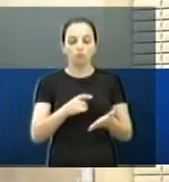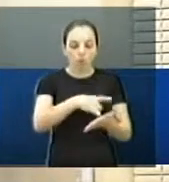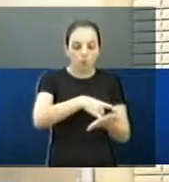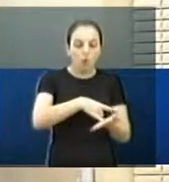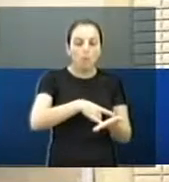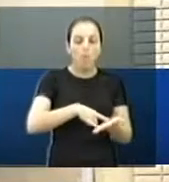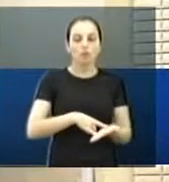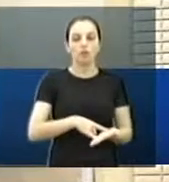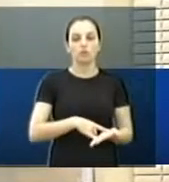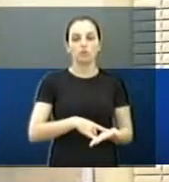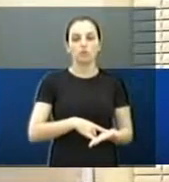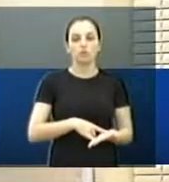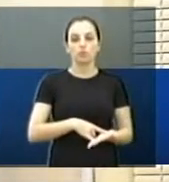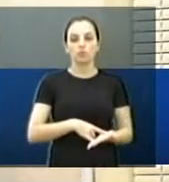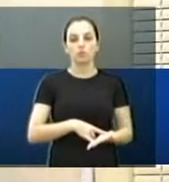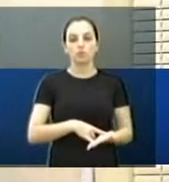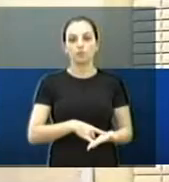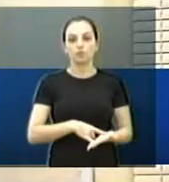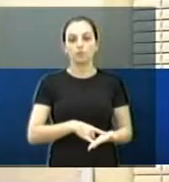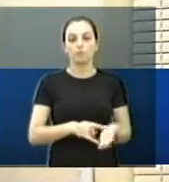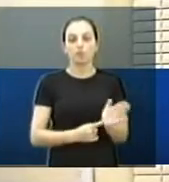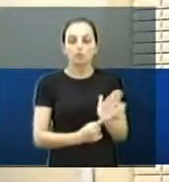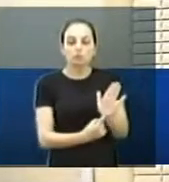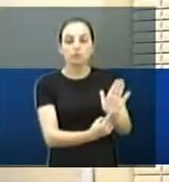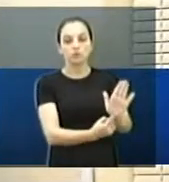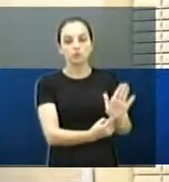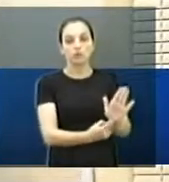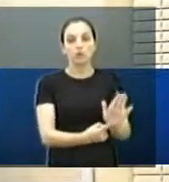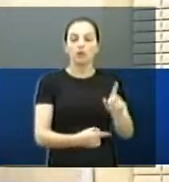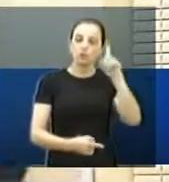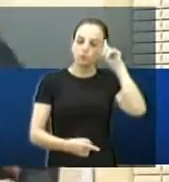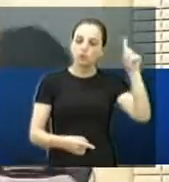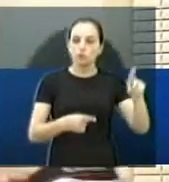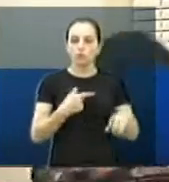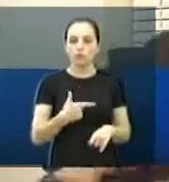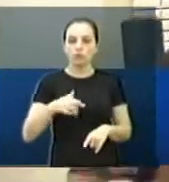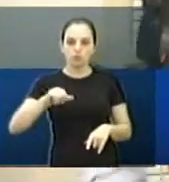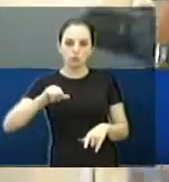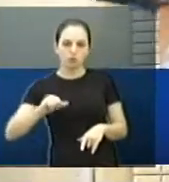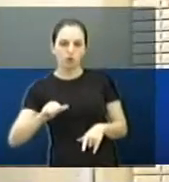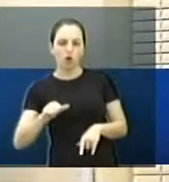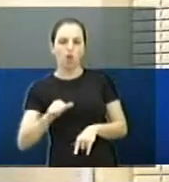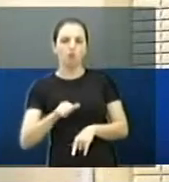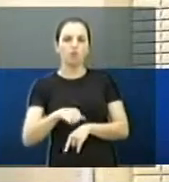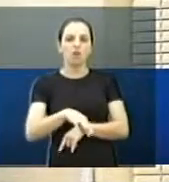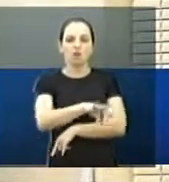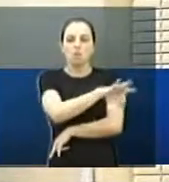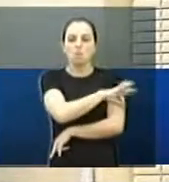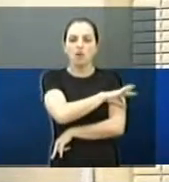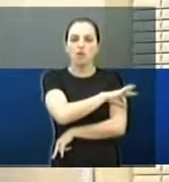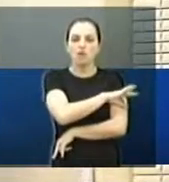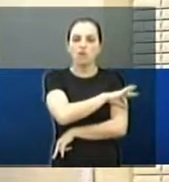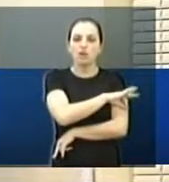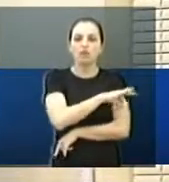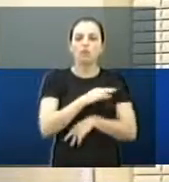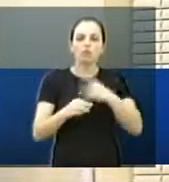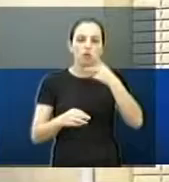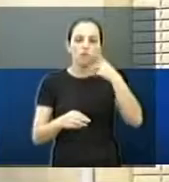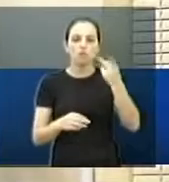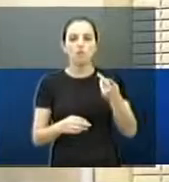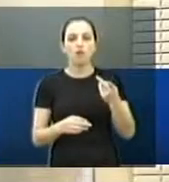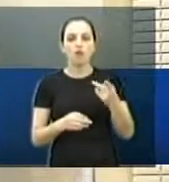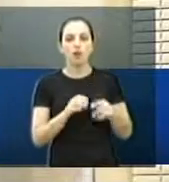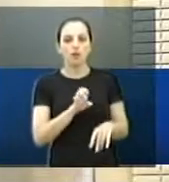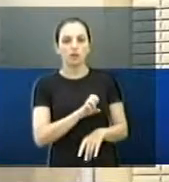Aí me sai no dia 28, aí me sai no dia 29, prefeitura desmente vereador Edio Lopes, ou desmente